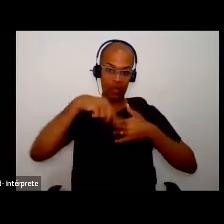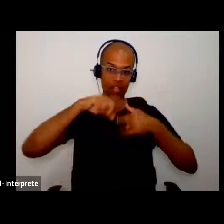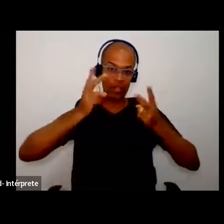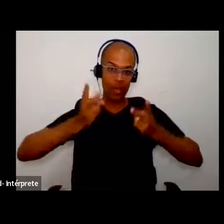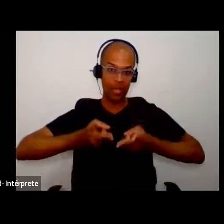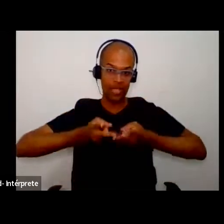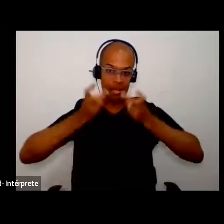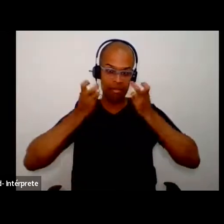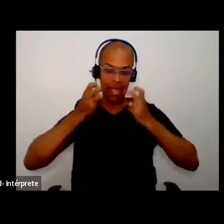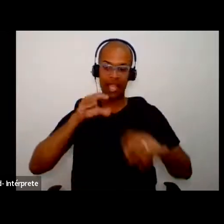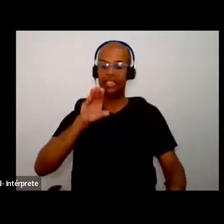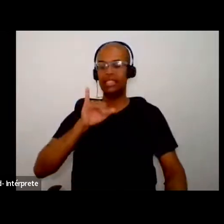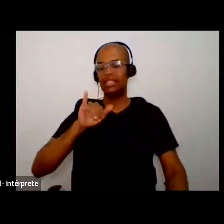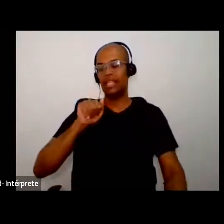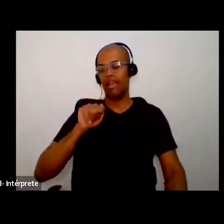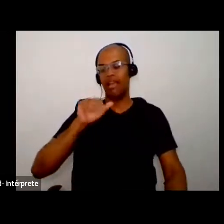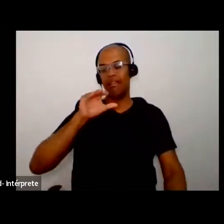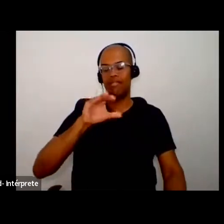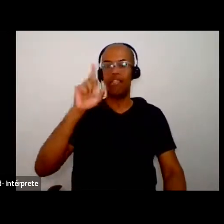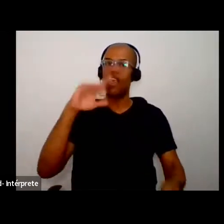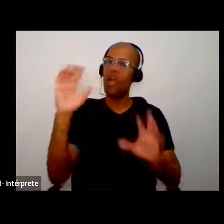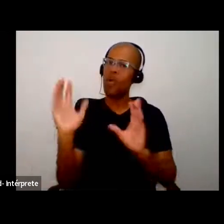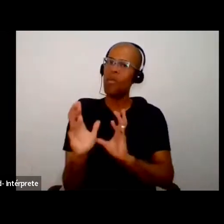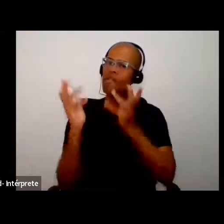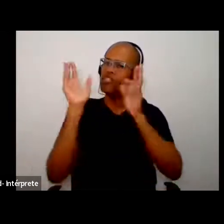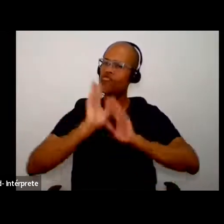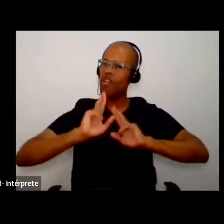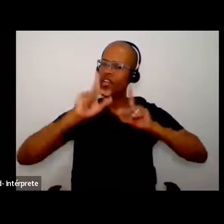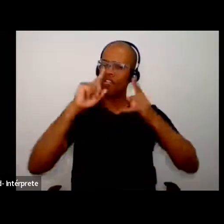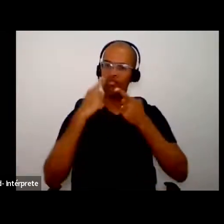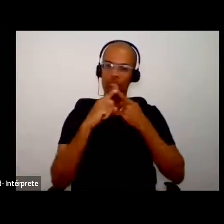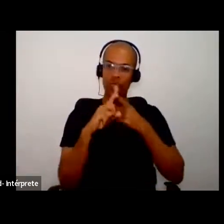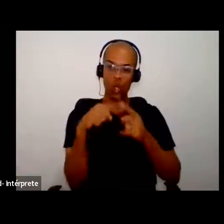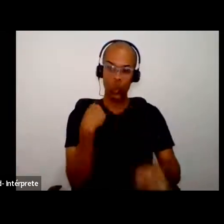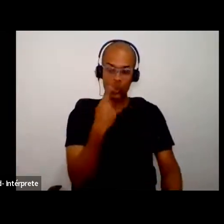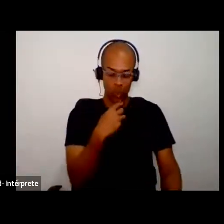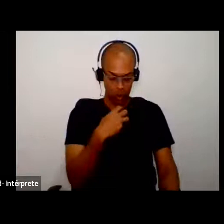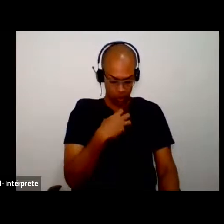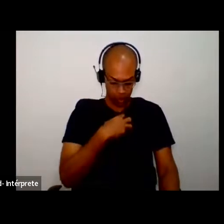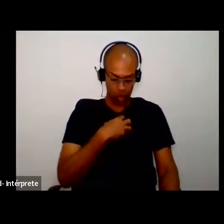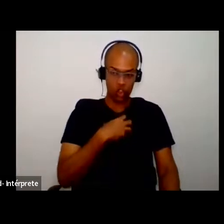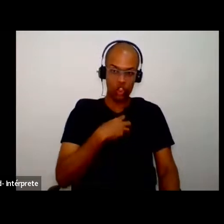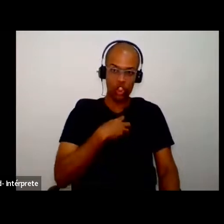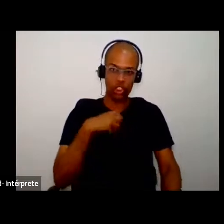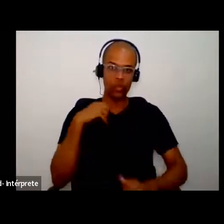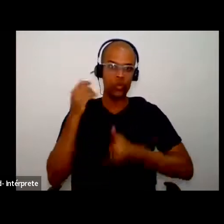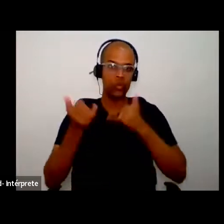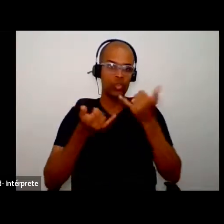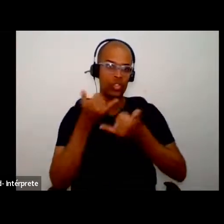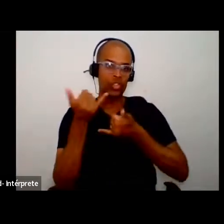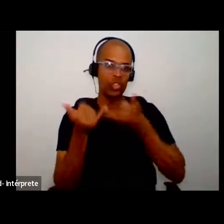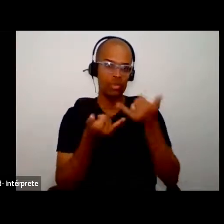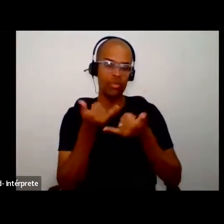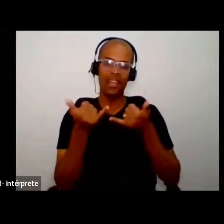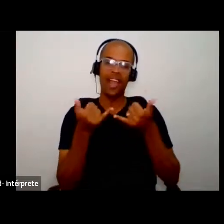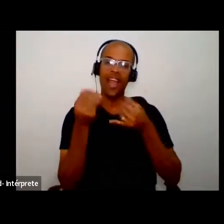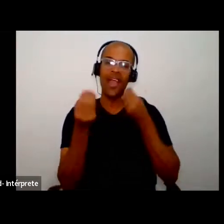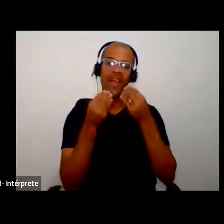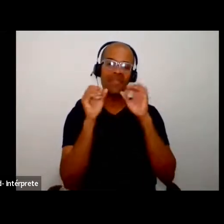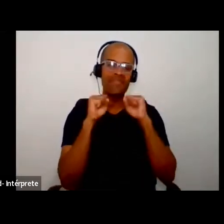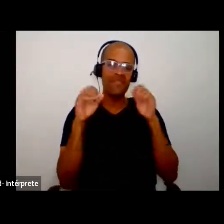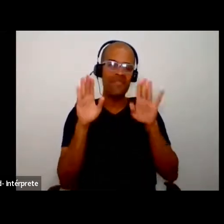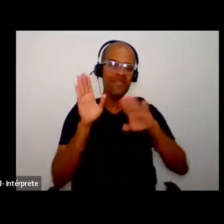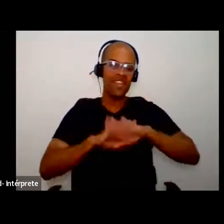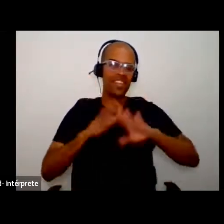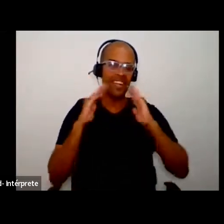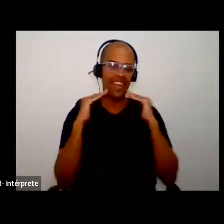evento um pouco incomum, porque é a nossa maneira de brincar de congresso. E